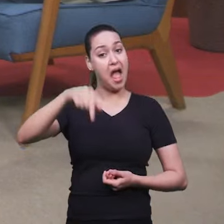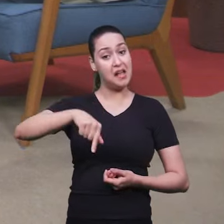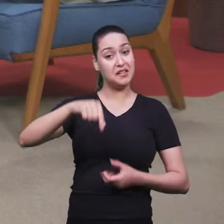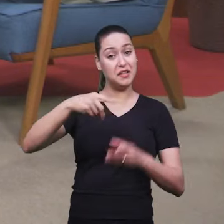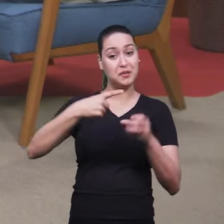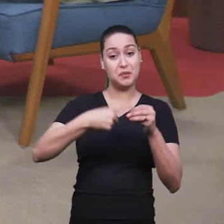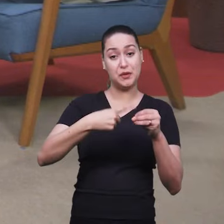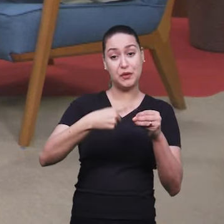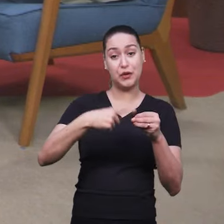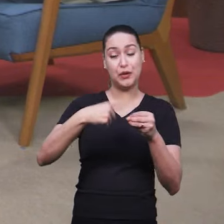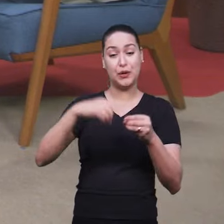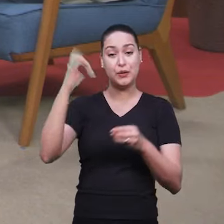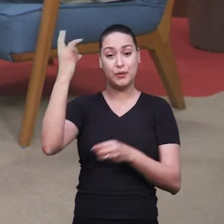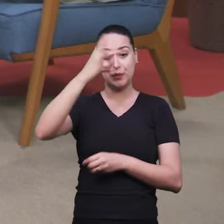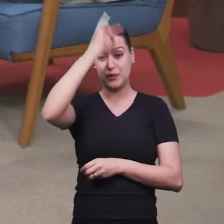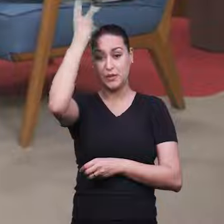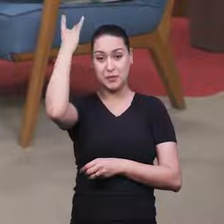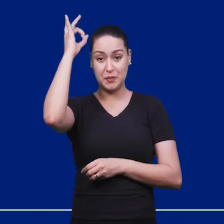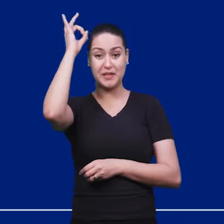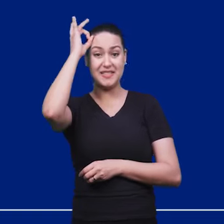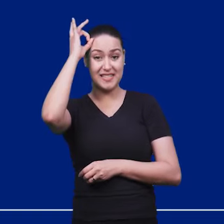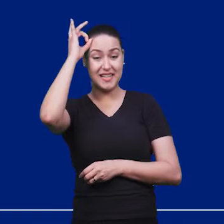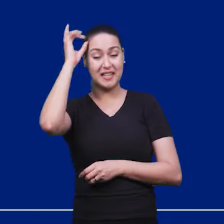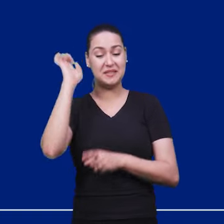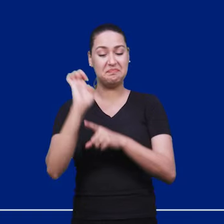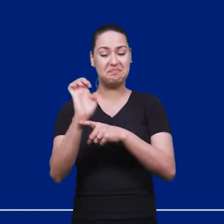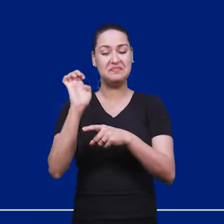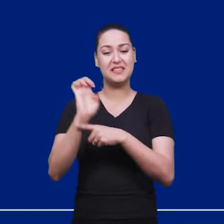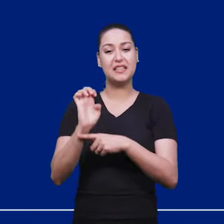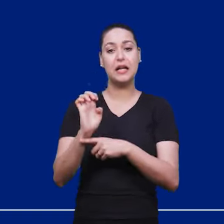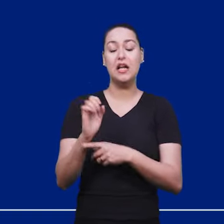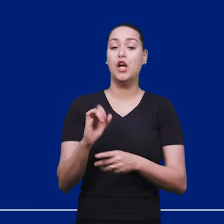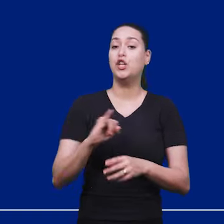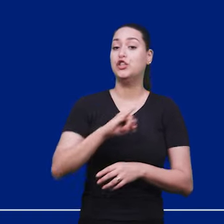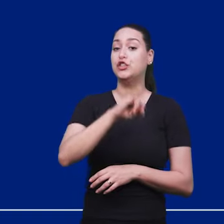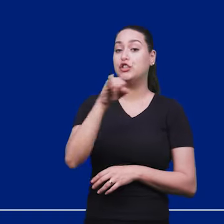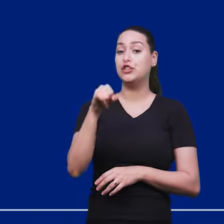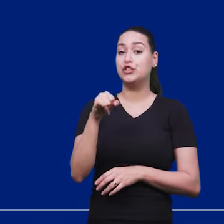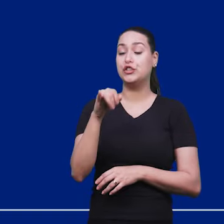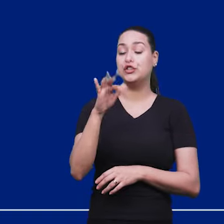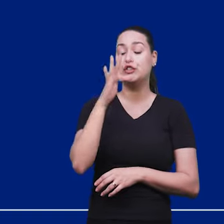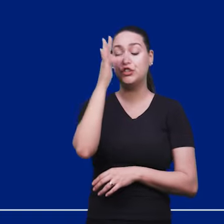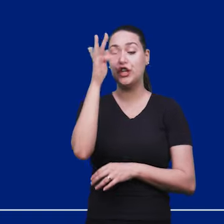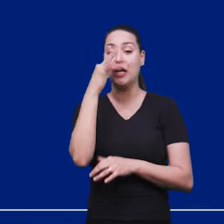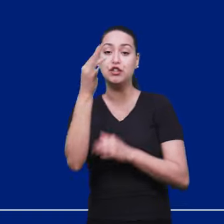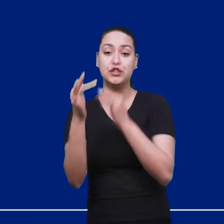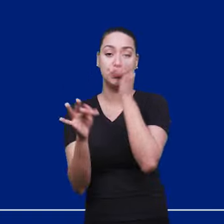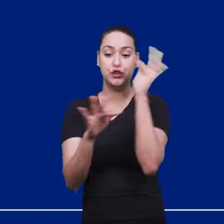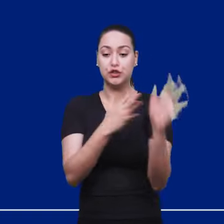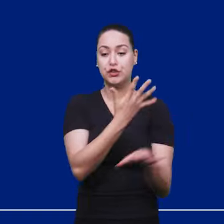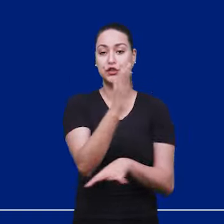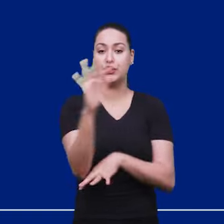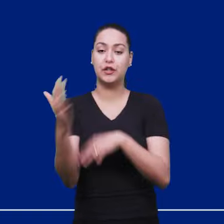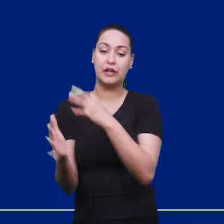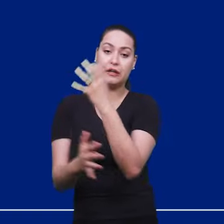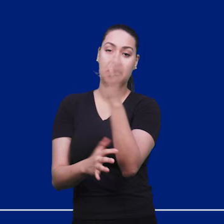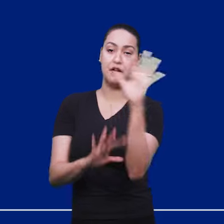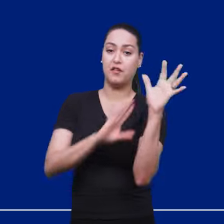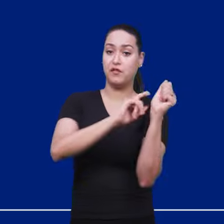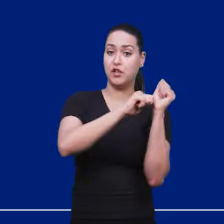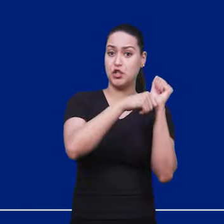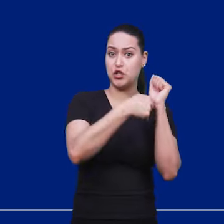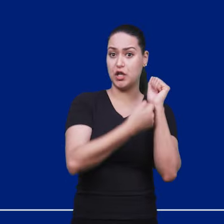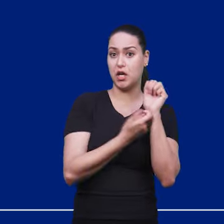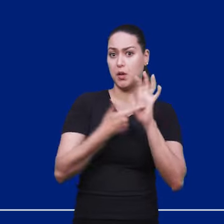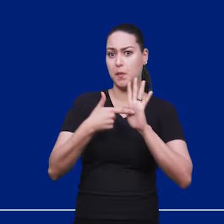mandou de Venda Nova do Imigrante no Estado do Espírito Santo, que diz assim: jardim fechado aponta profeticamente para